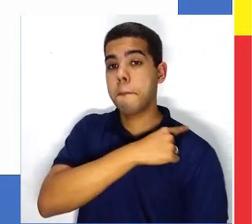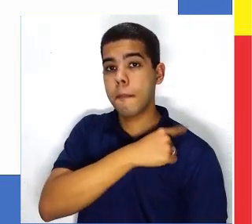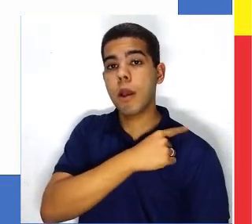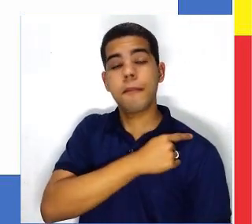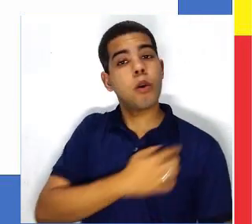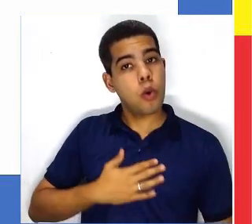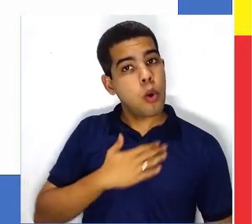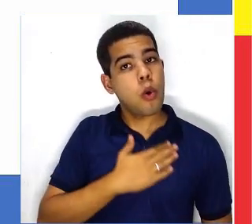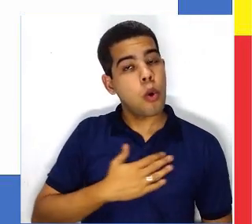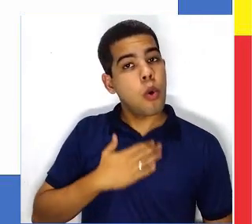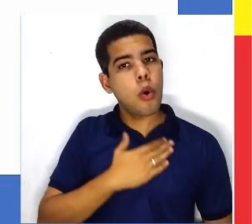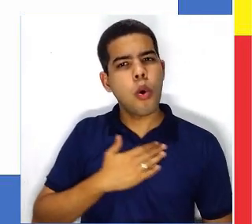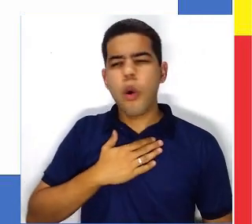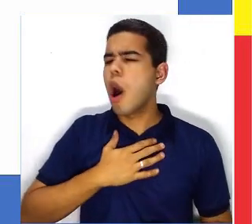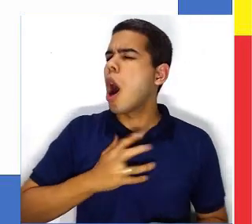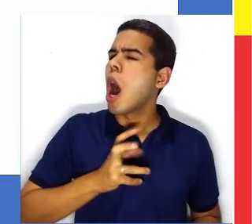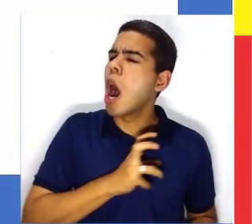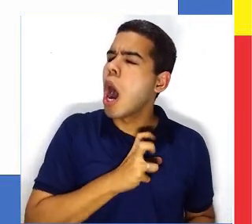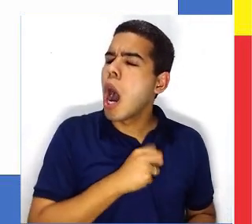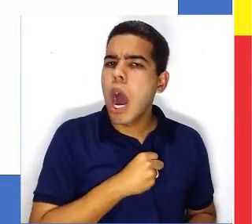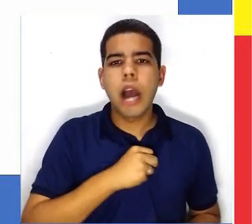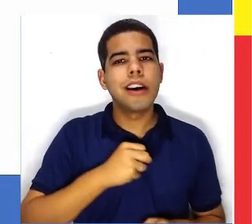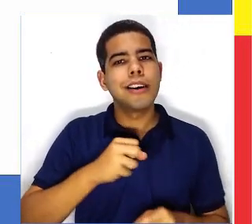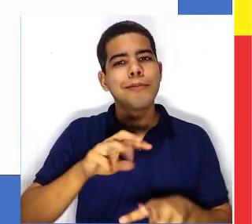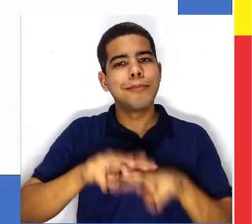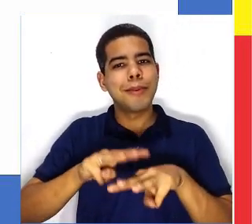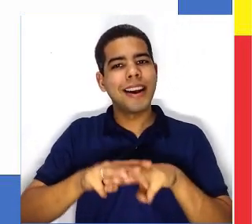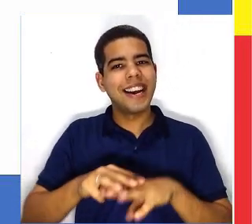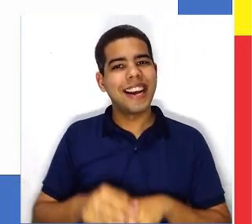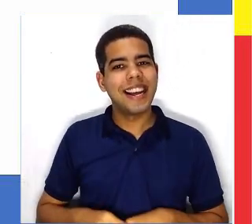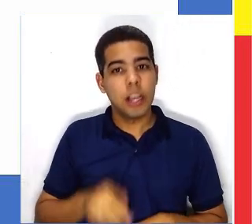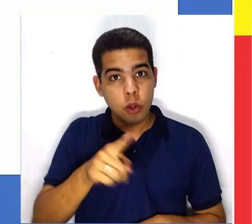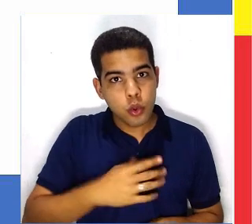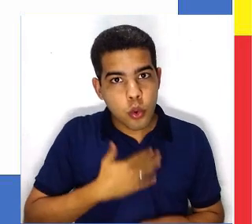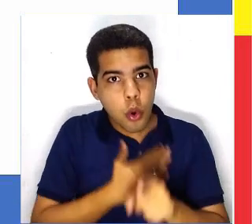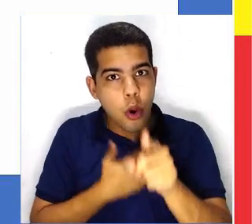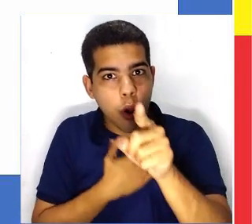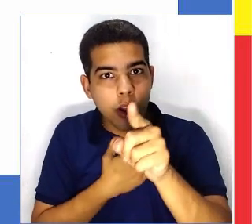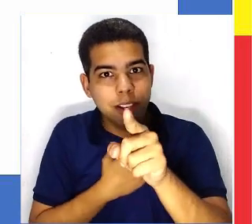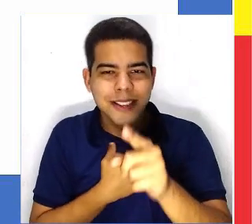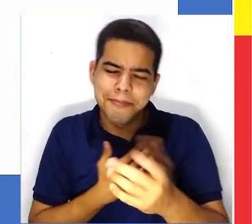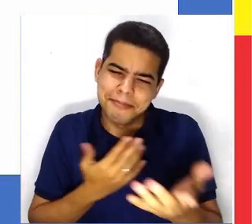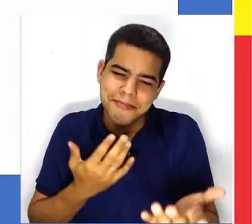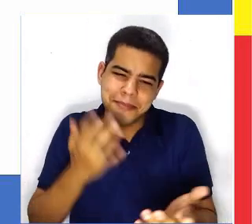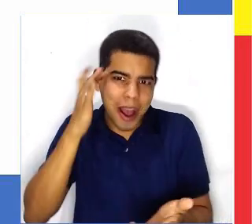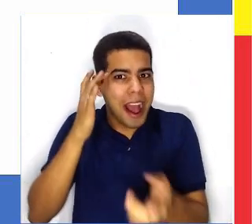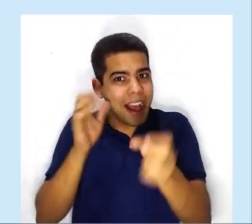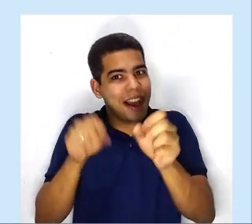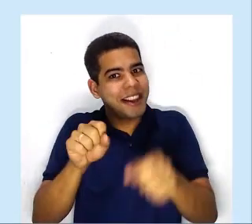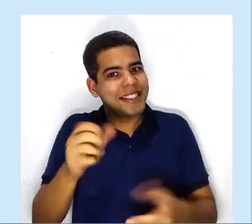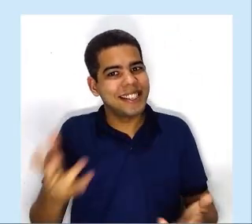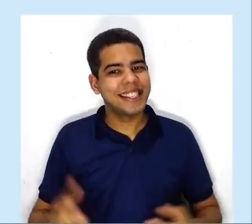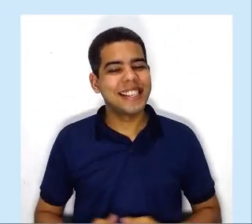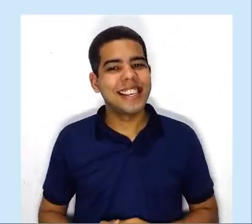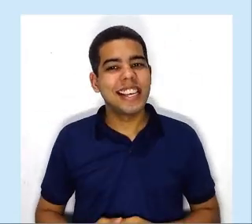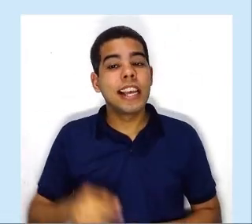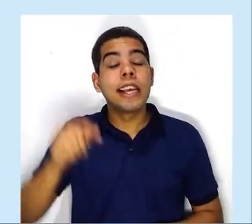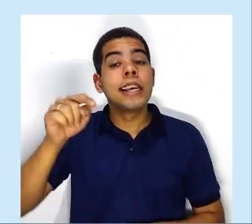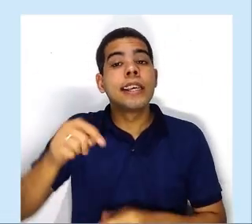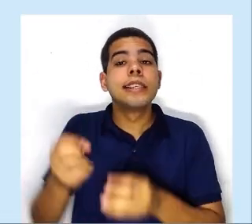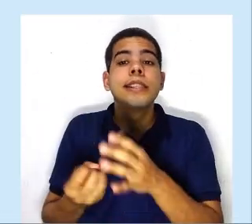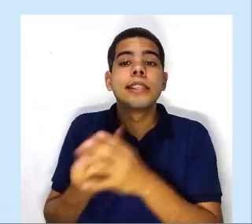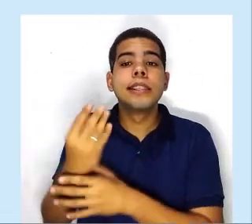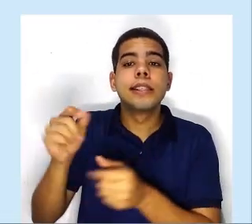primeiro ano do ensino médio, adoram matemática. E você também gosta? Acredito que sim. Para a construção